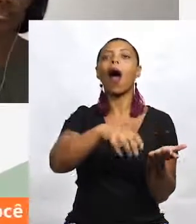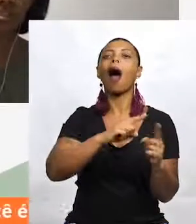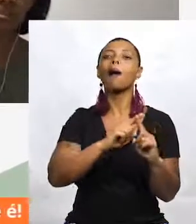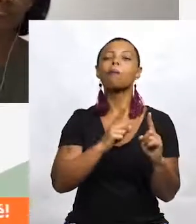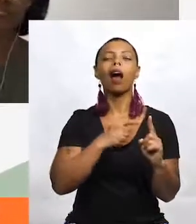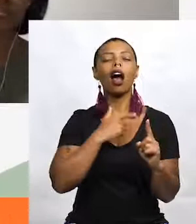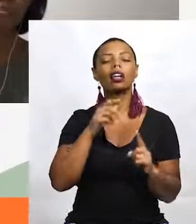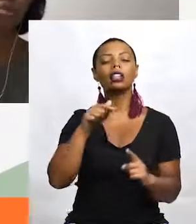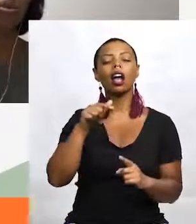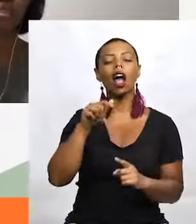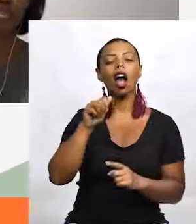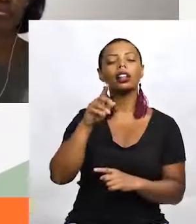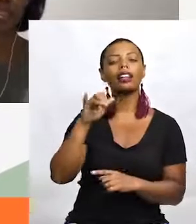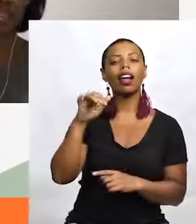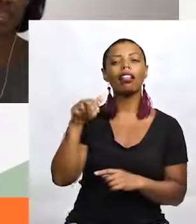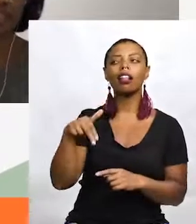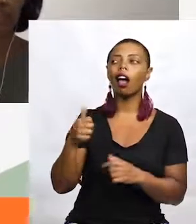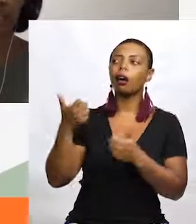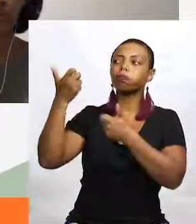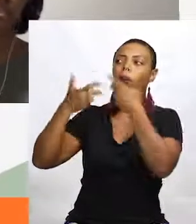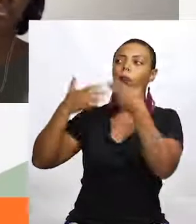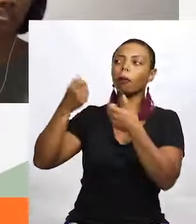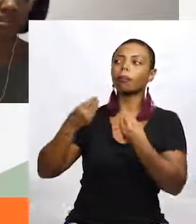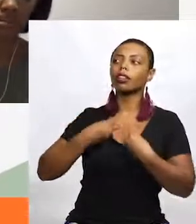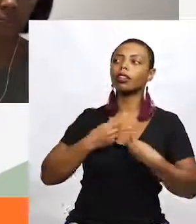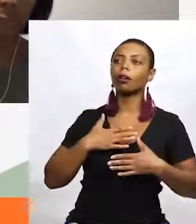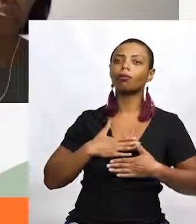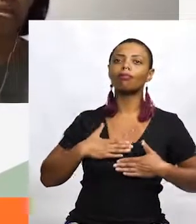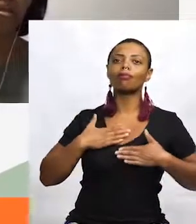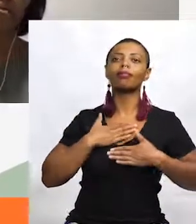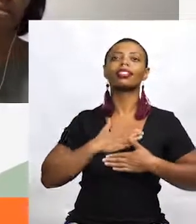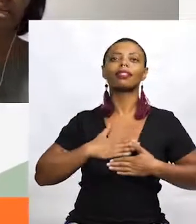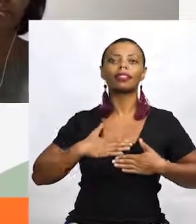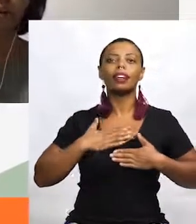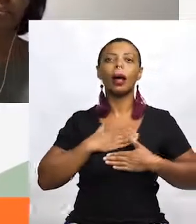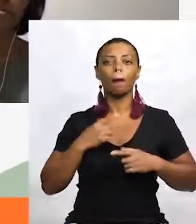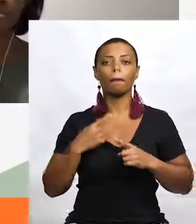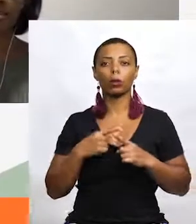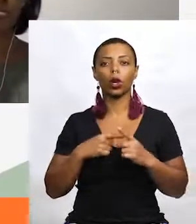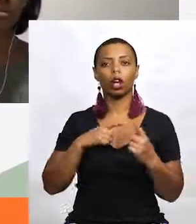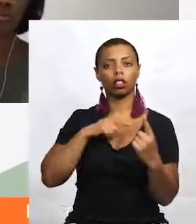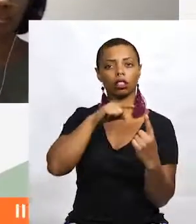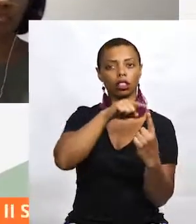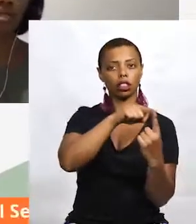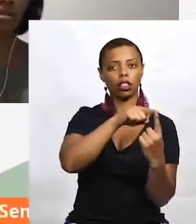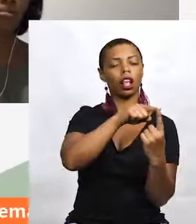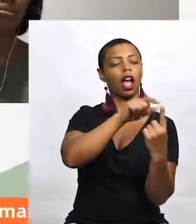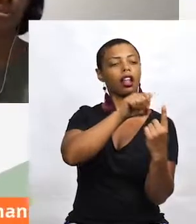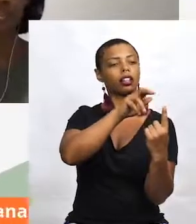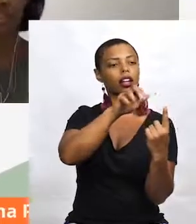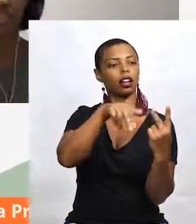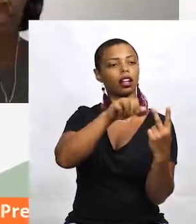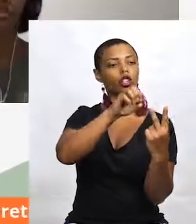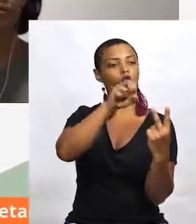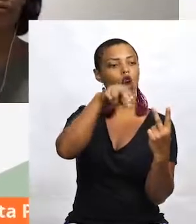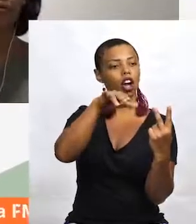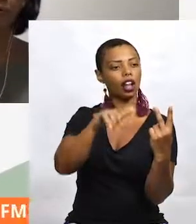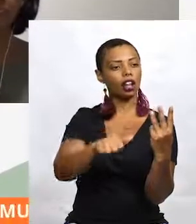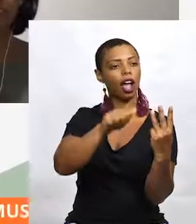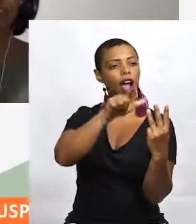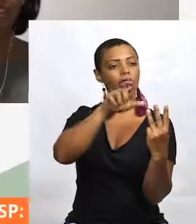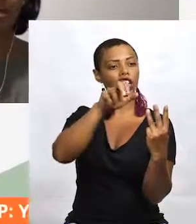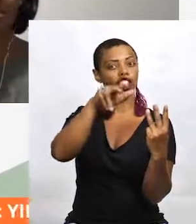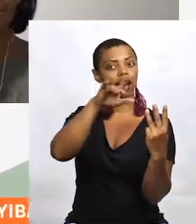é um prazer muito grande, porque eu tenho a Adriana, eu tenho a professora Sônia, eu tenho o professor Alexandre